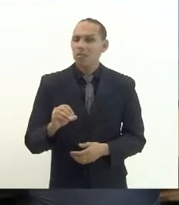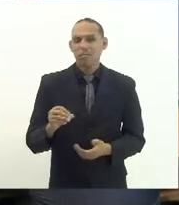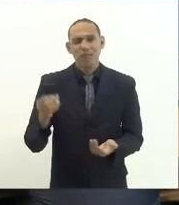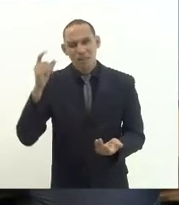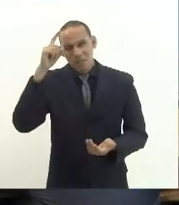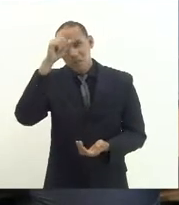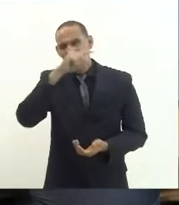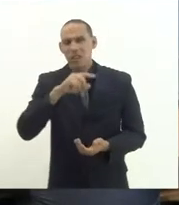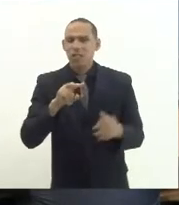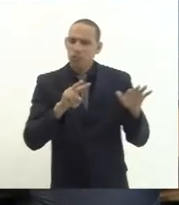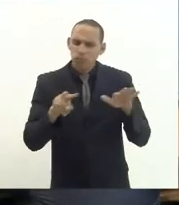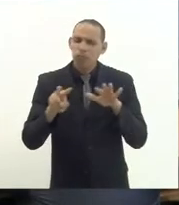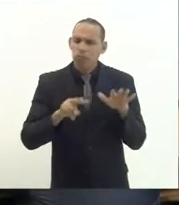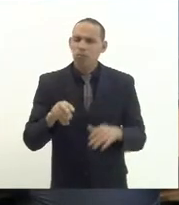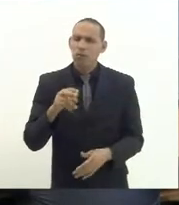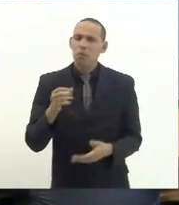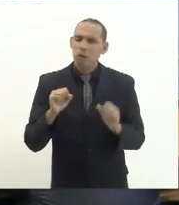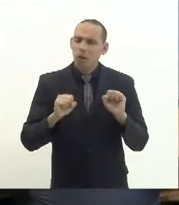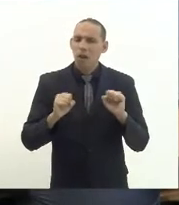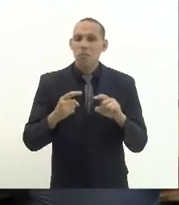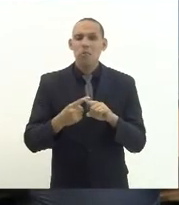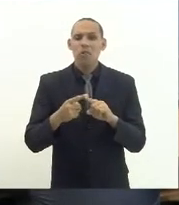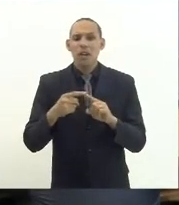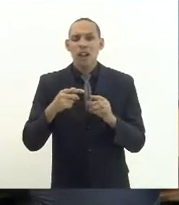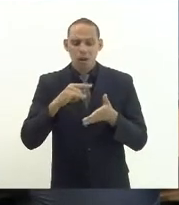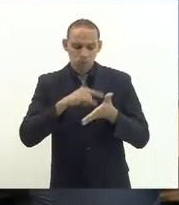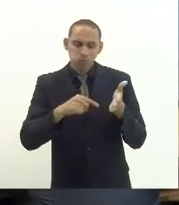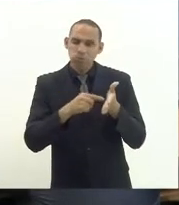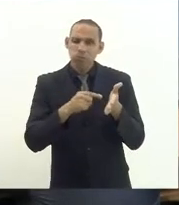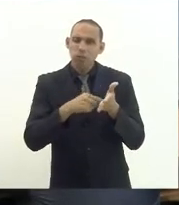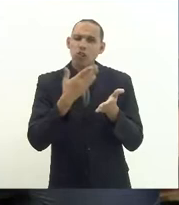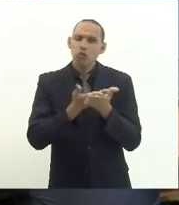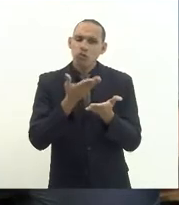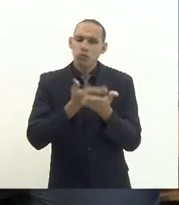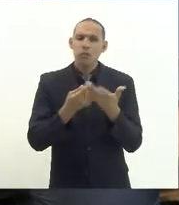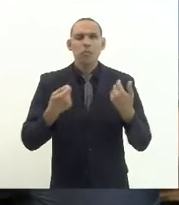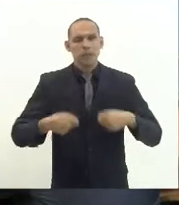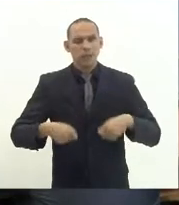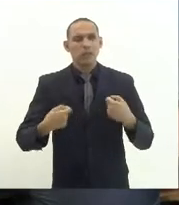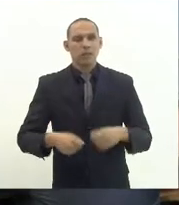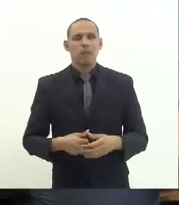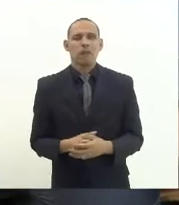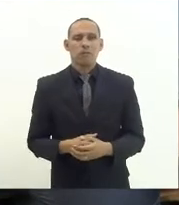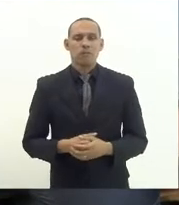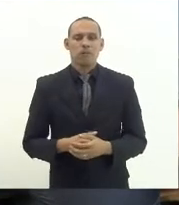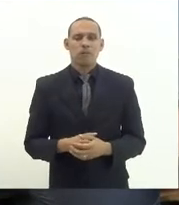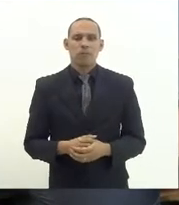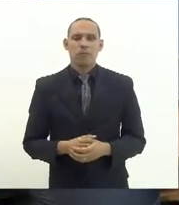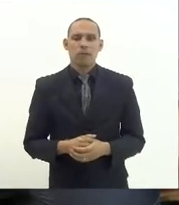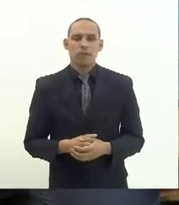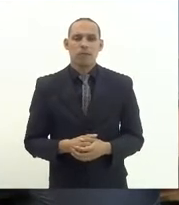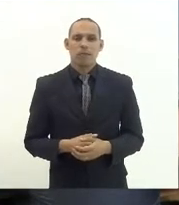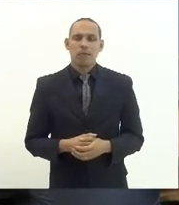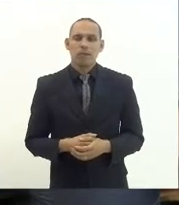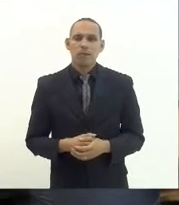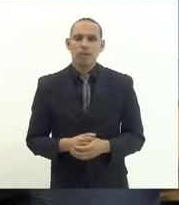várias vezes pode ser duas semanas do que um documento que a gente precisa estudar é o documento precisa ser estudado